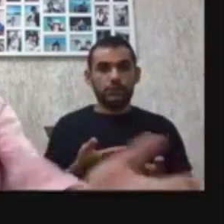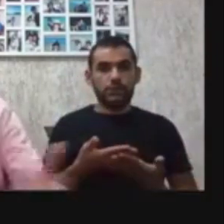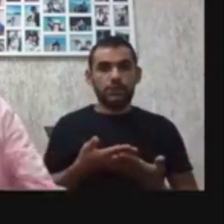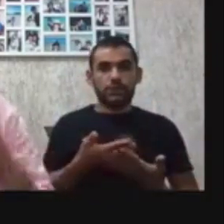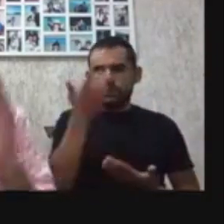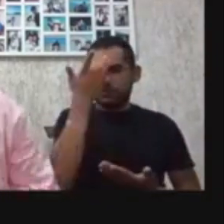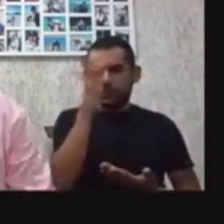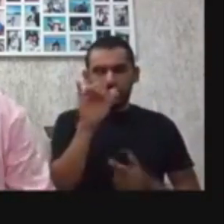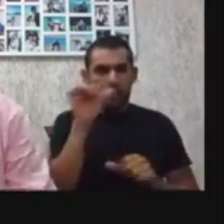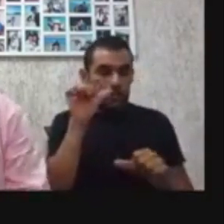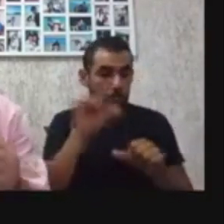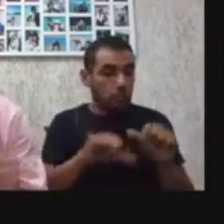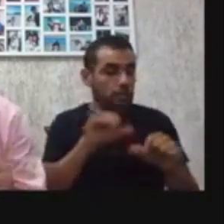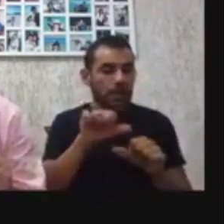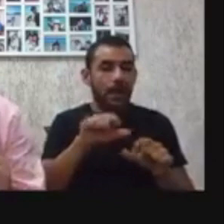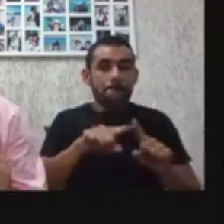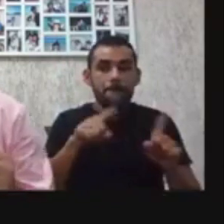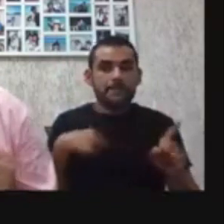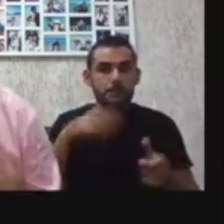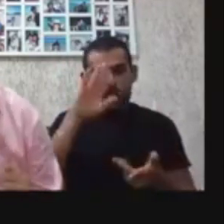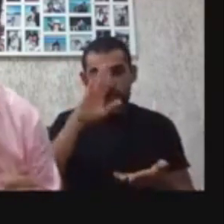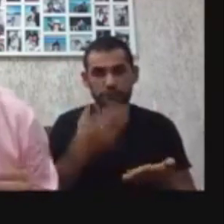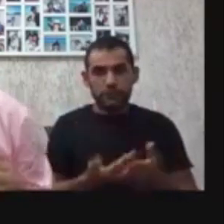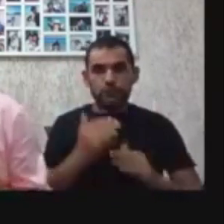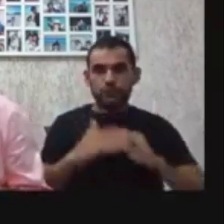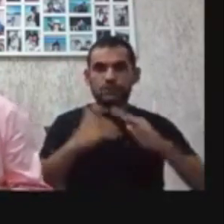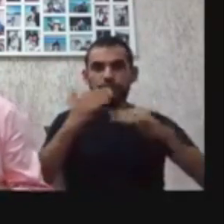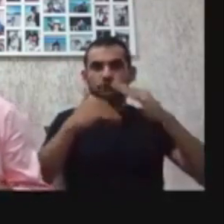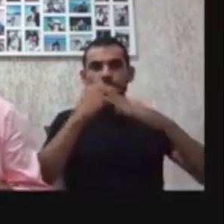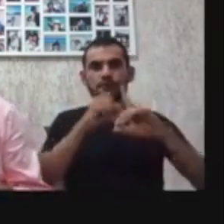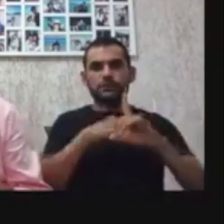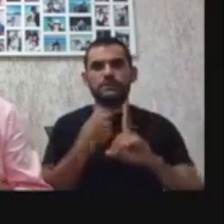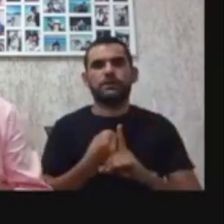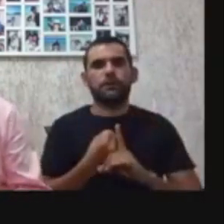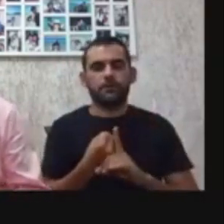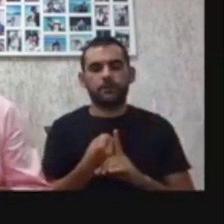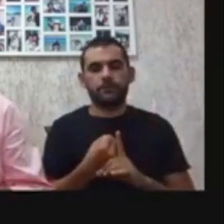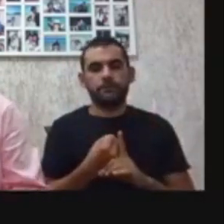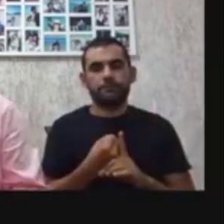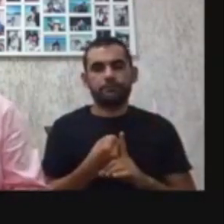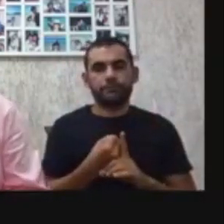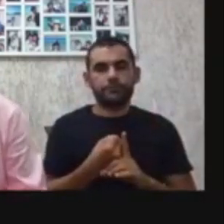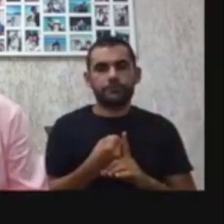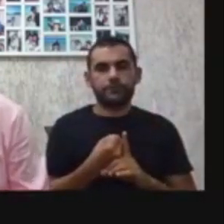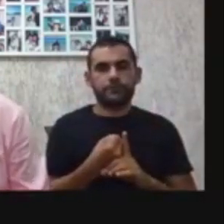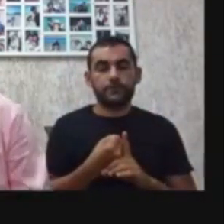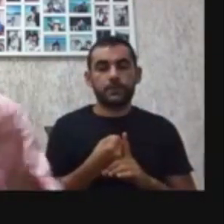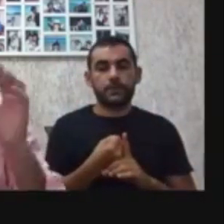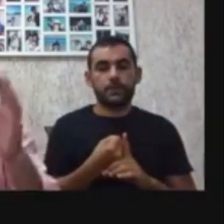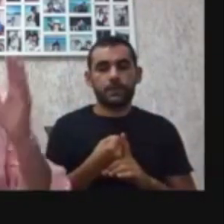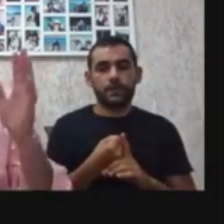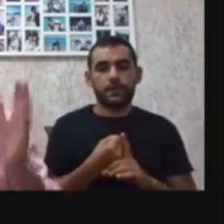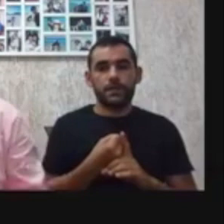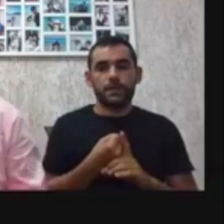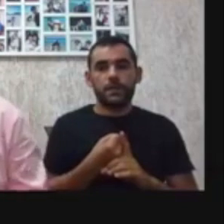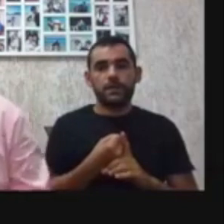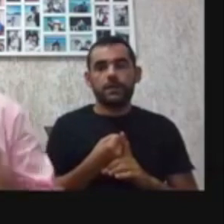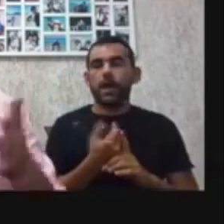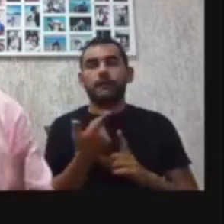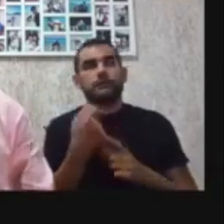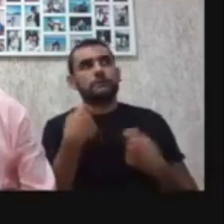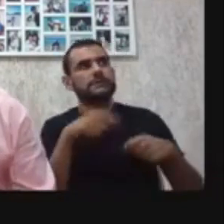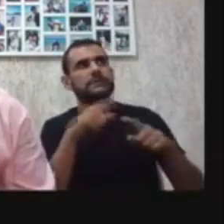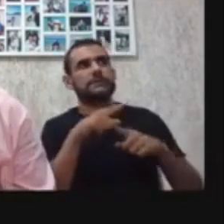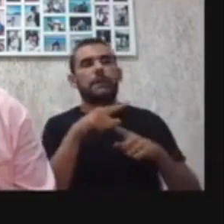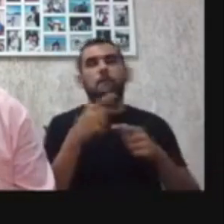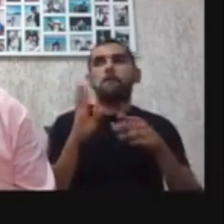se vamos mudar ou não, mas eu acredito no desenvolvimento social. Sabe? A gente não precisa estar em certo bairro